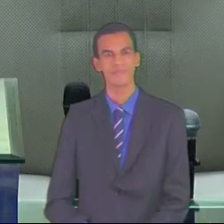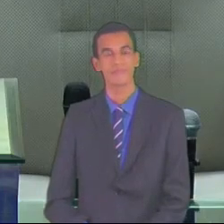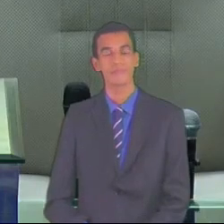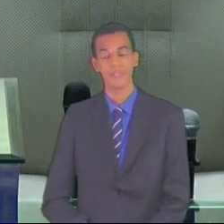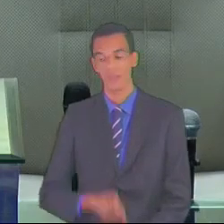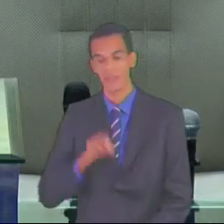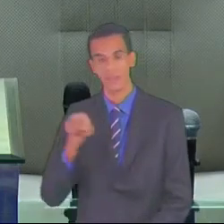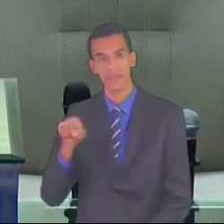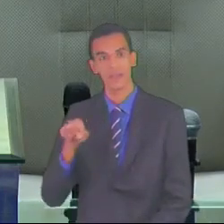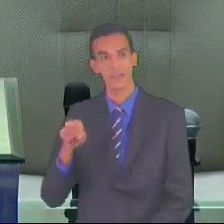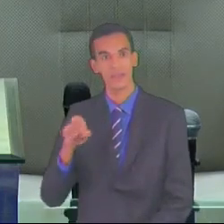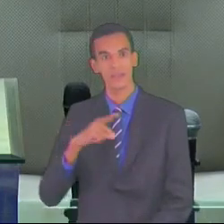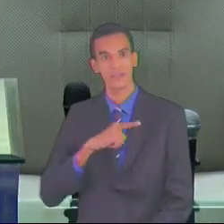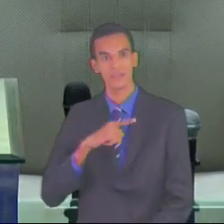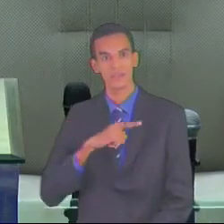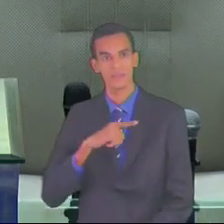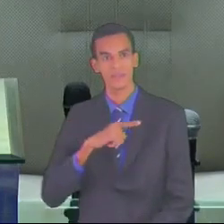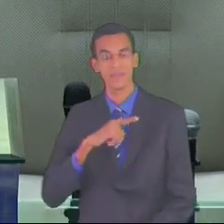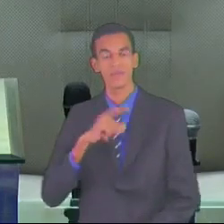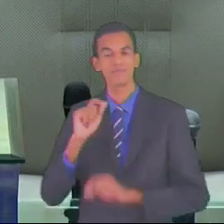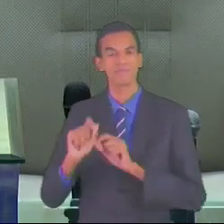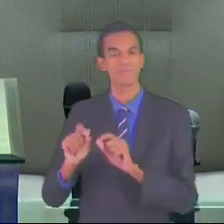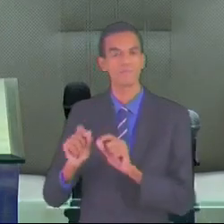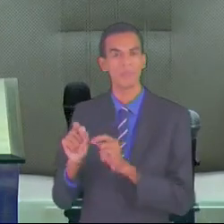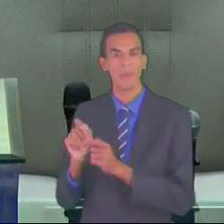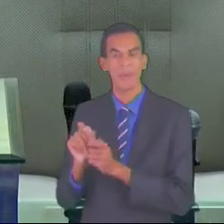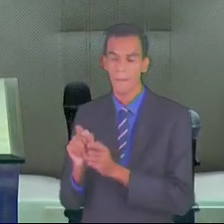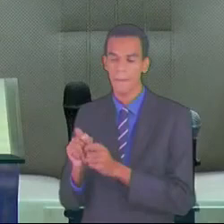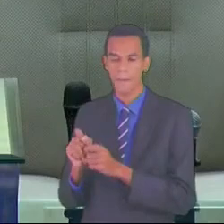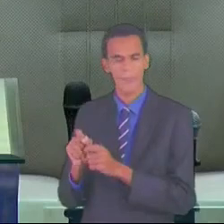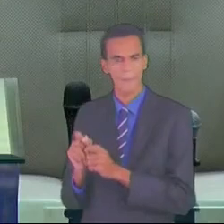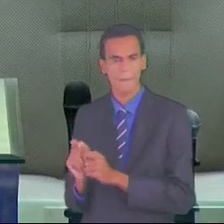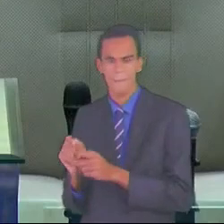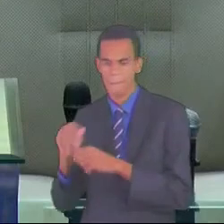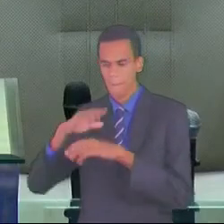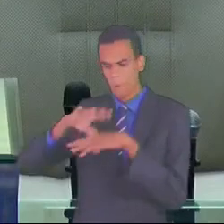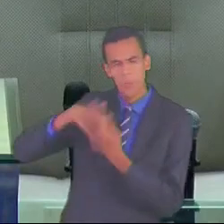Ali era uma maquete da desgraça humana.